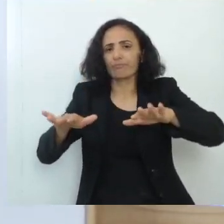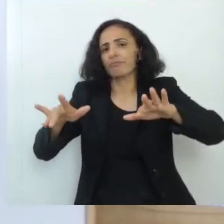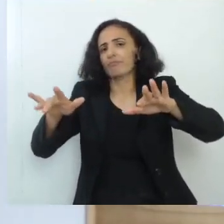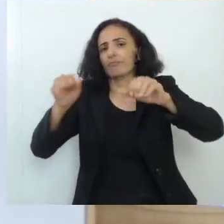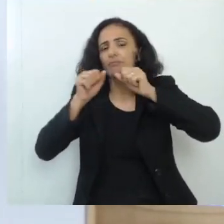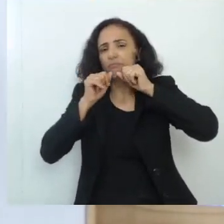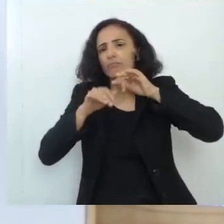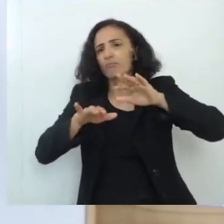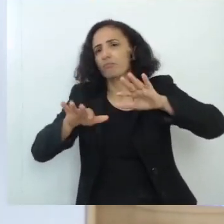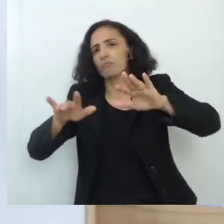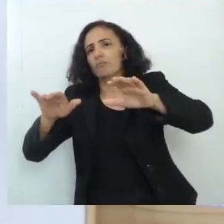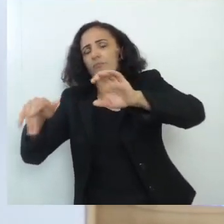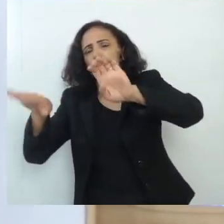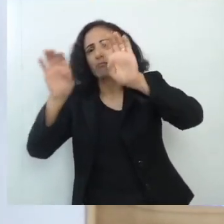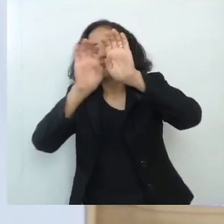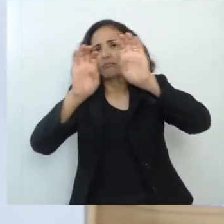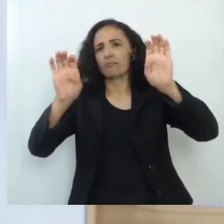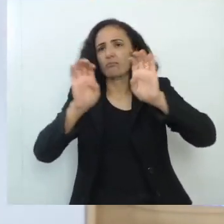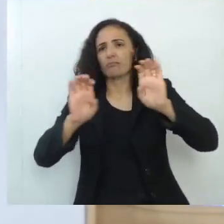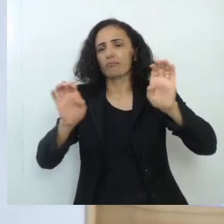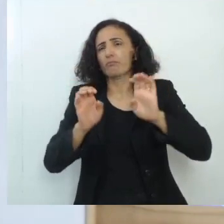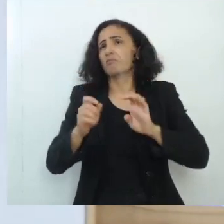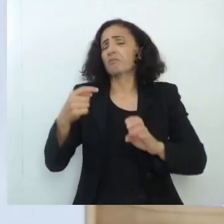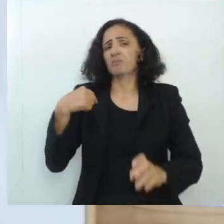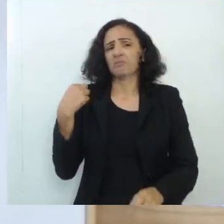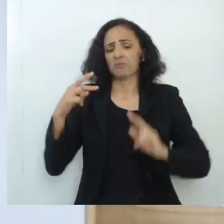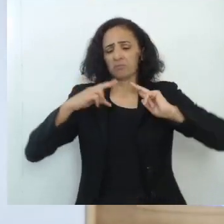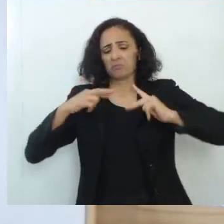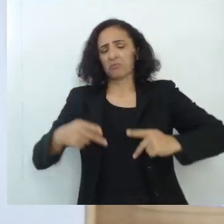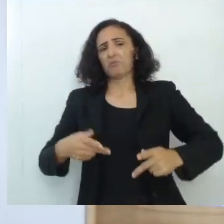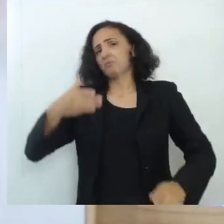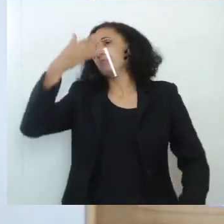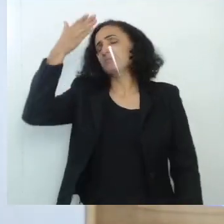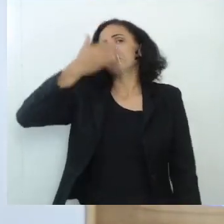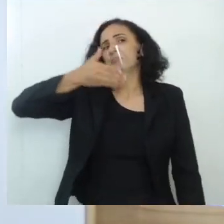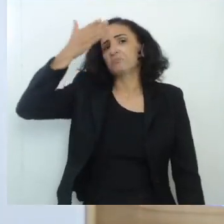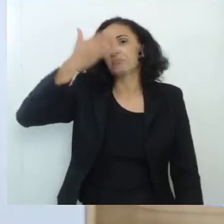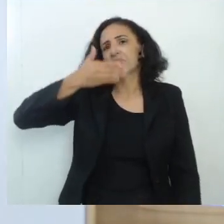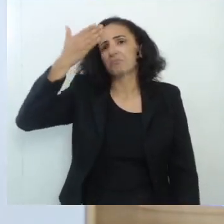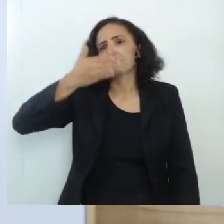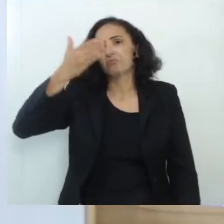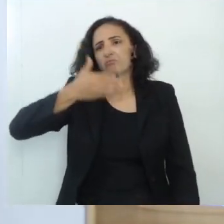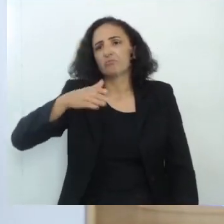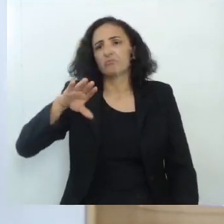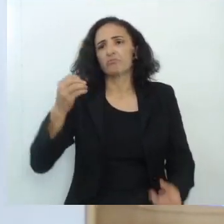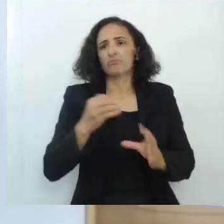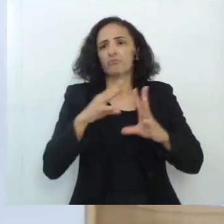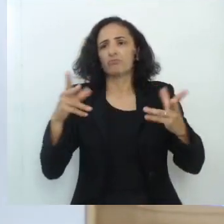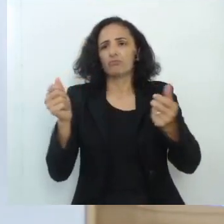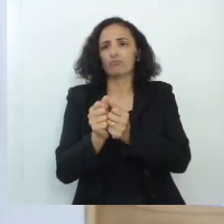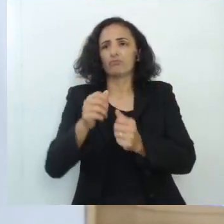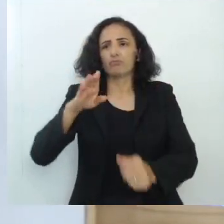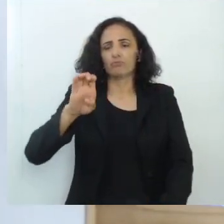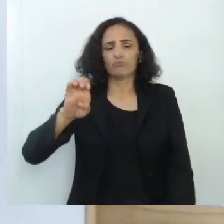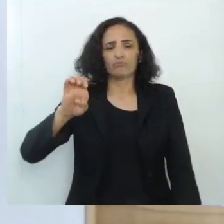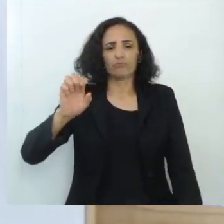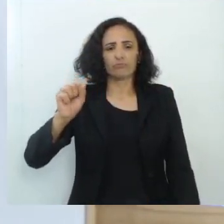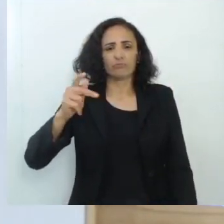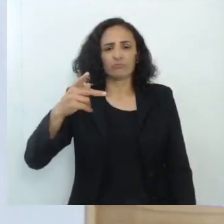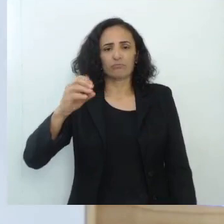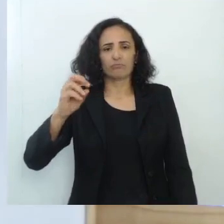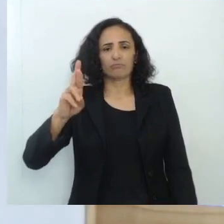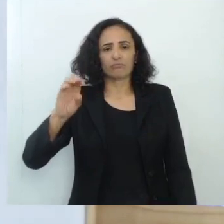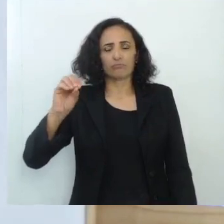de estruturazinhas que a gente não consegue enxergar a olho nu, que são chamadas de esporos. Aí sabe o que é que vai acontecer?